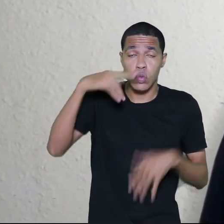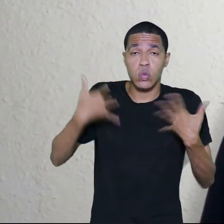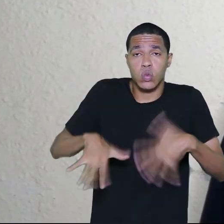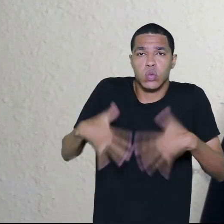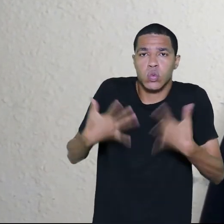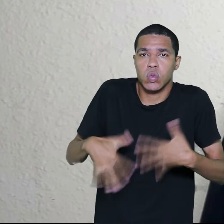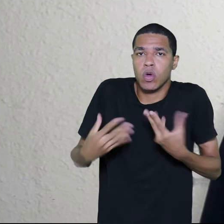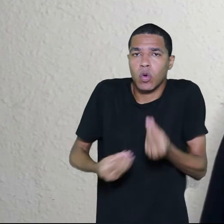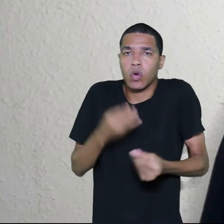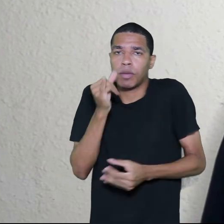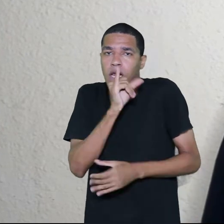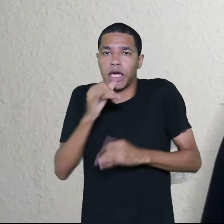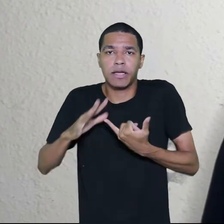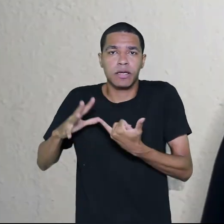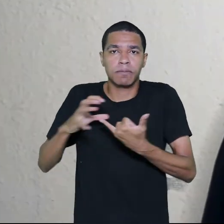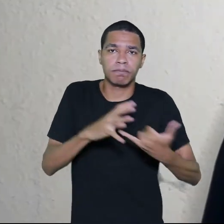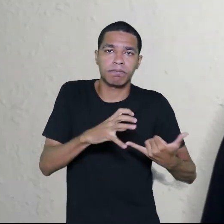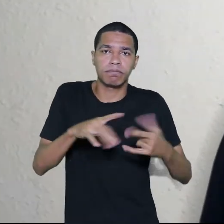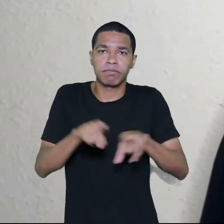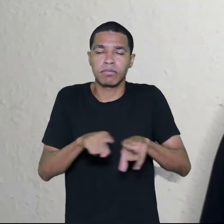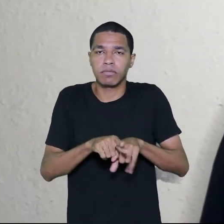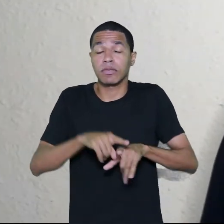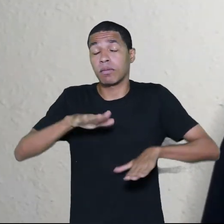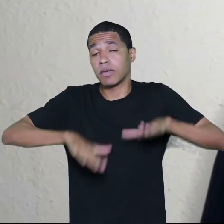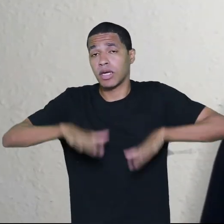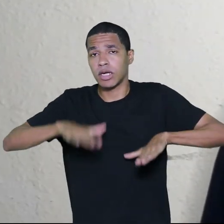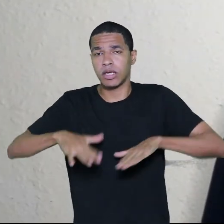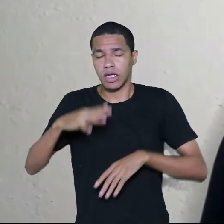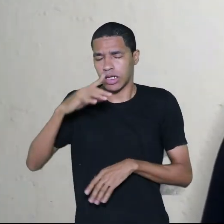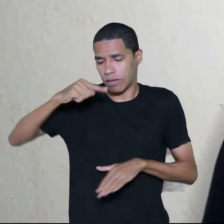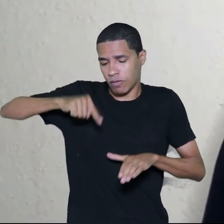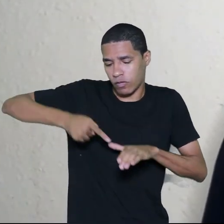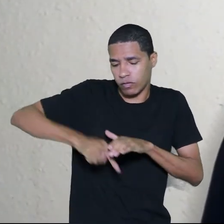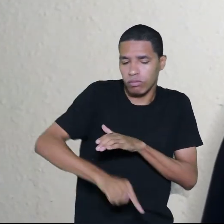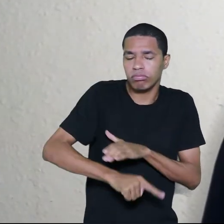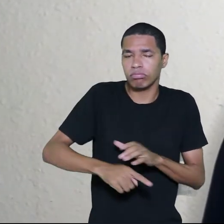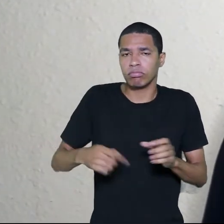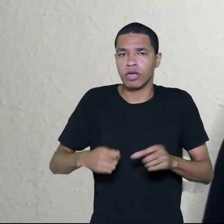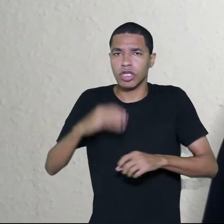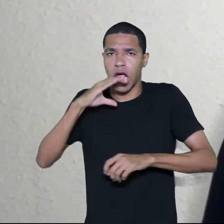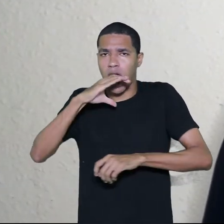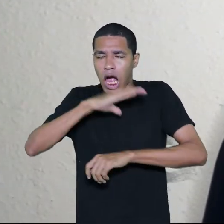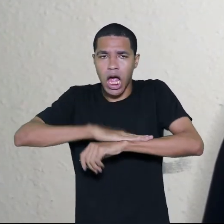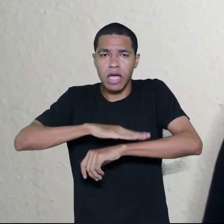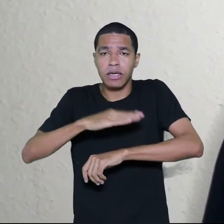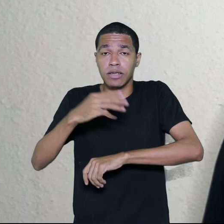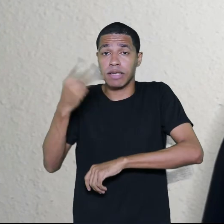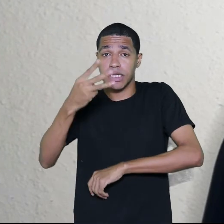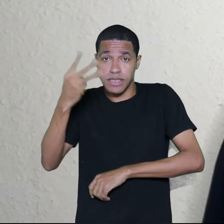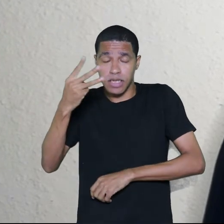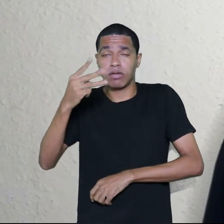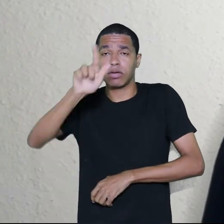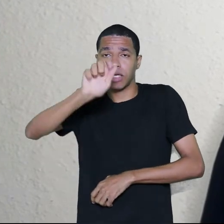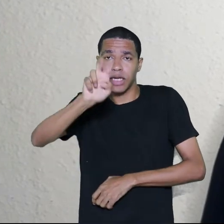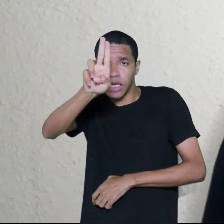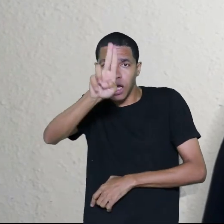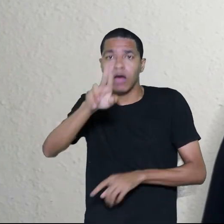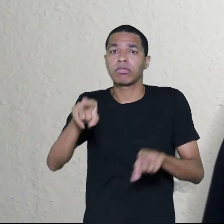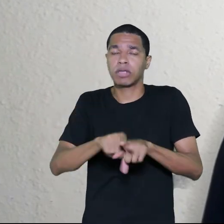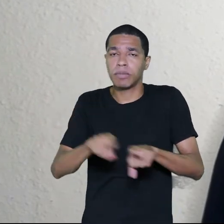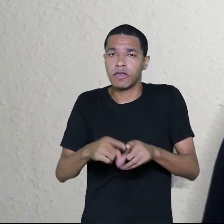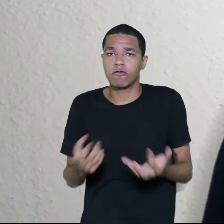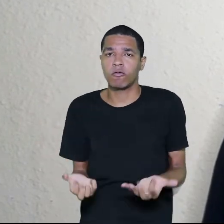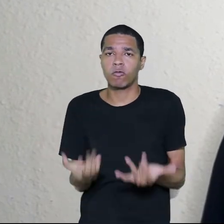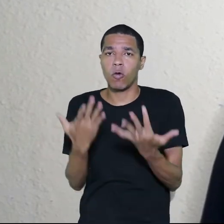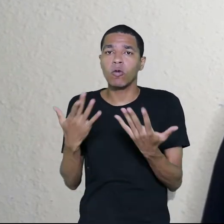perigoso, tanto quanto a corrente elétrica. A depender da sua intensidade, ele pode causar queimaduras de terceiro grau e pode até